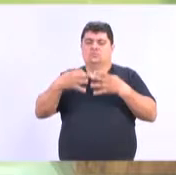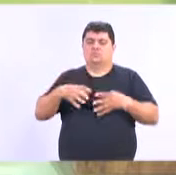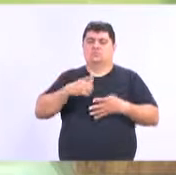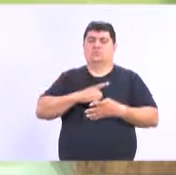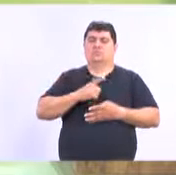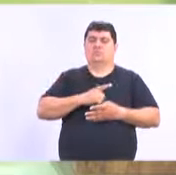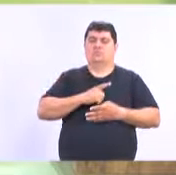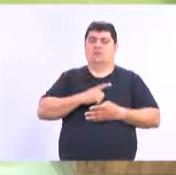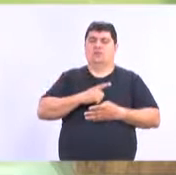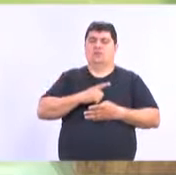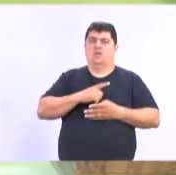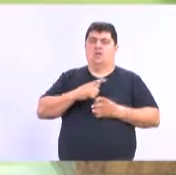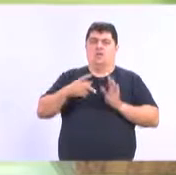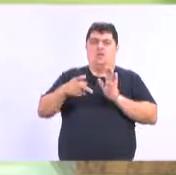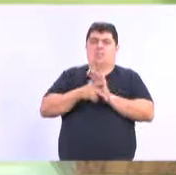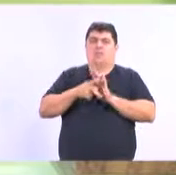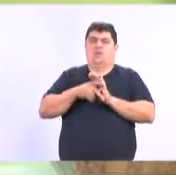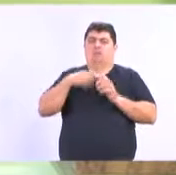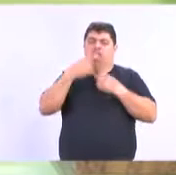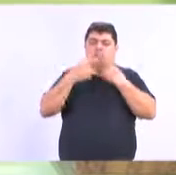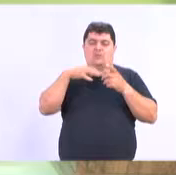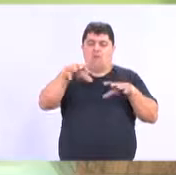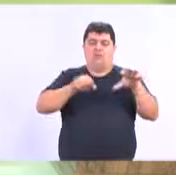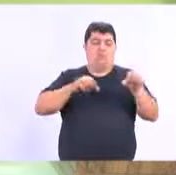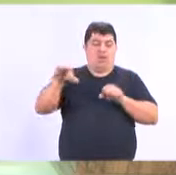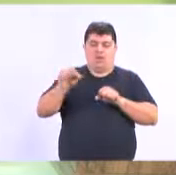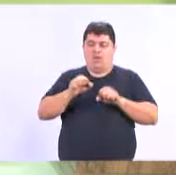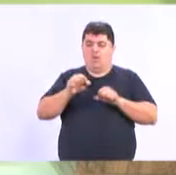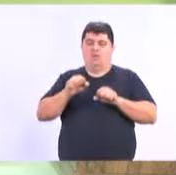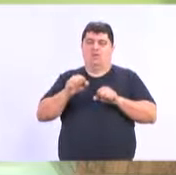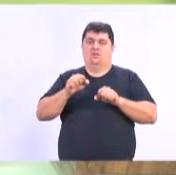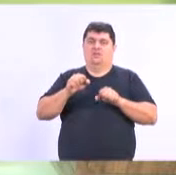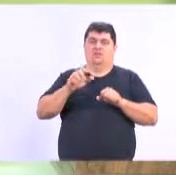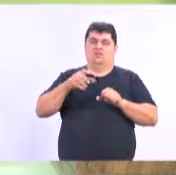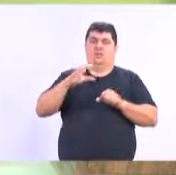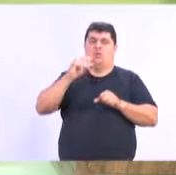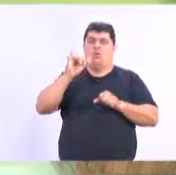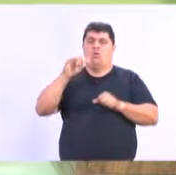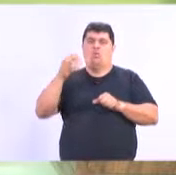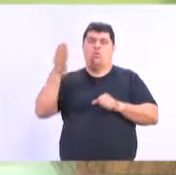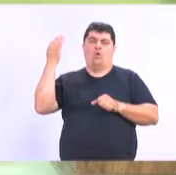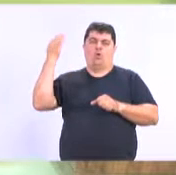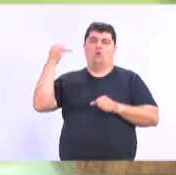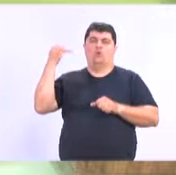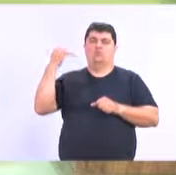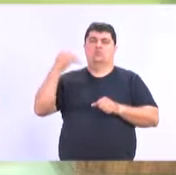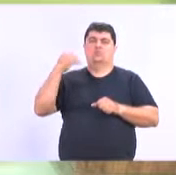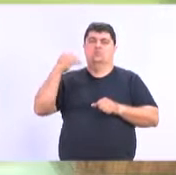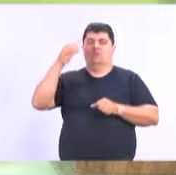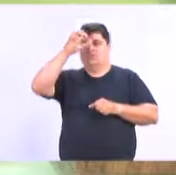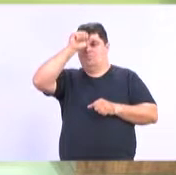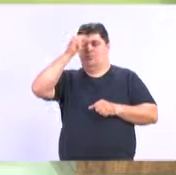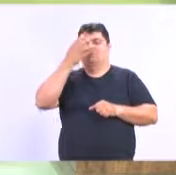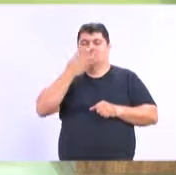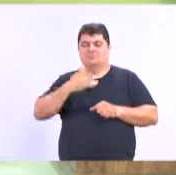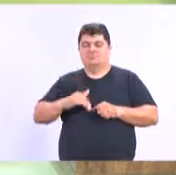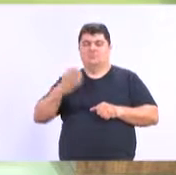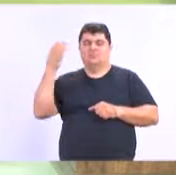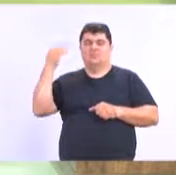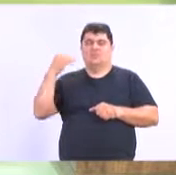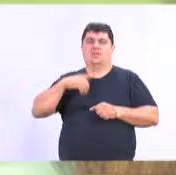são bens não corpóreos. Os não corpóreos a gente aprendeu ainda lá na infância, aquele substantivo